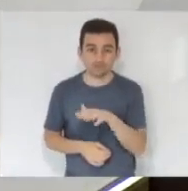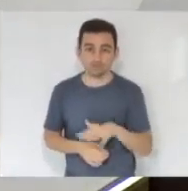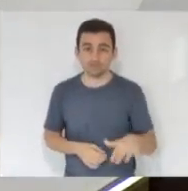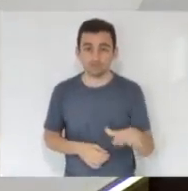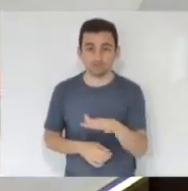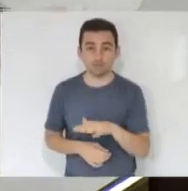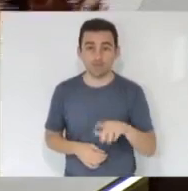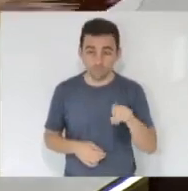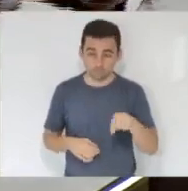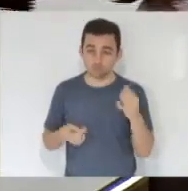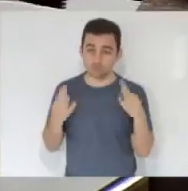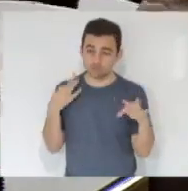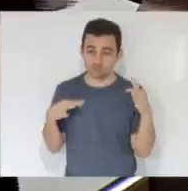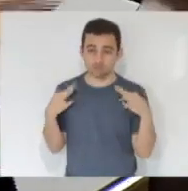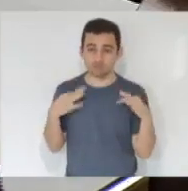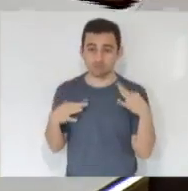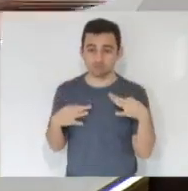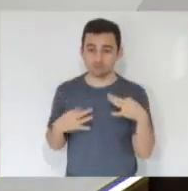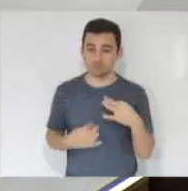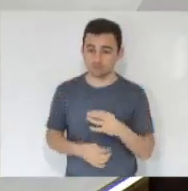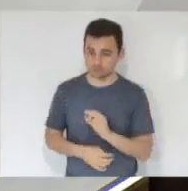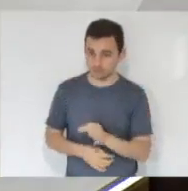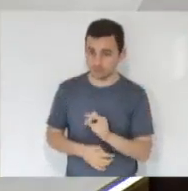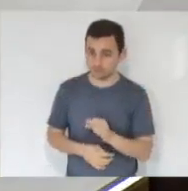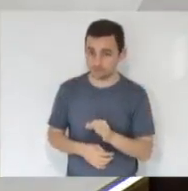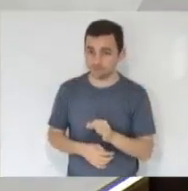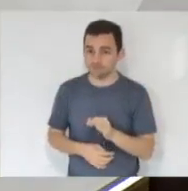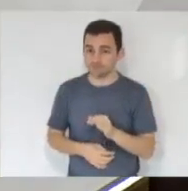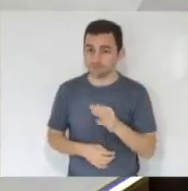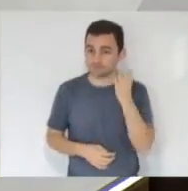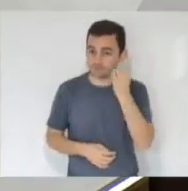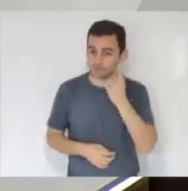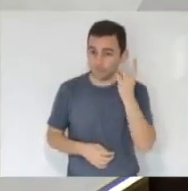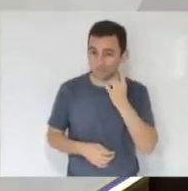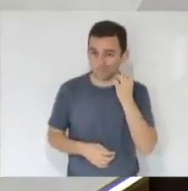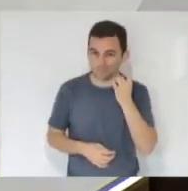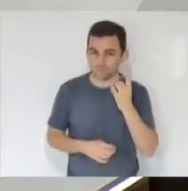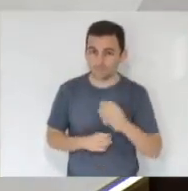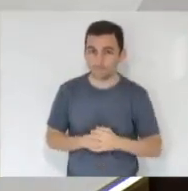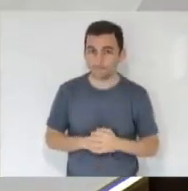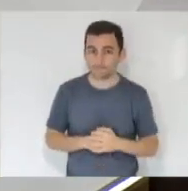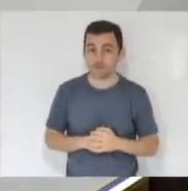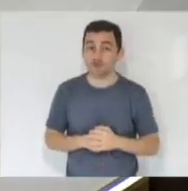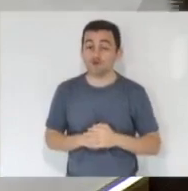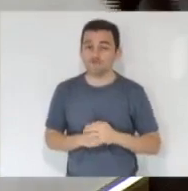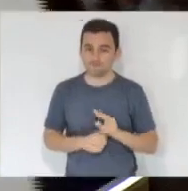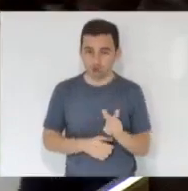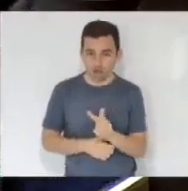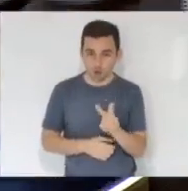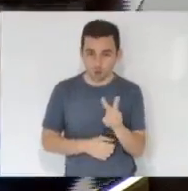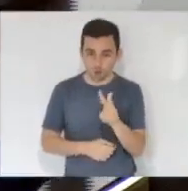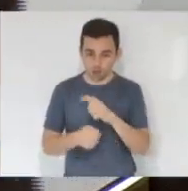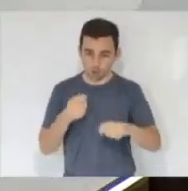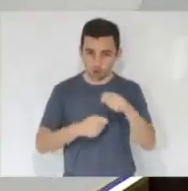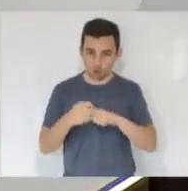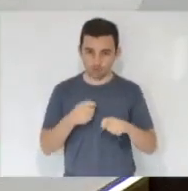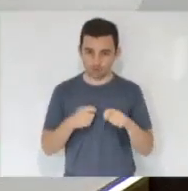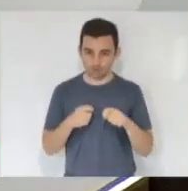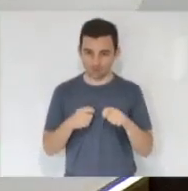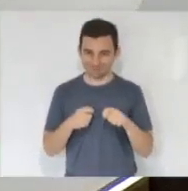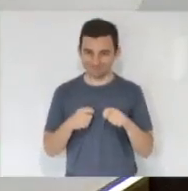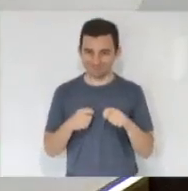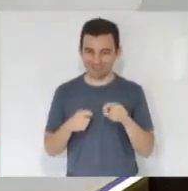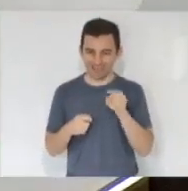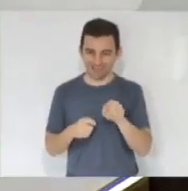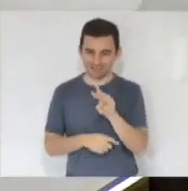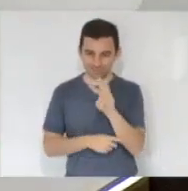para turistas, deputado Bispo Mota. O Valor Econômico, na sua página de viagem, trouxe